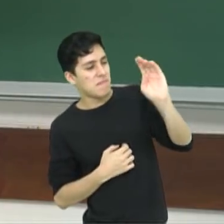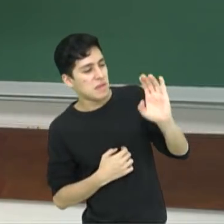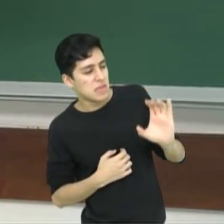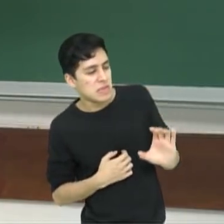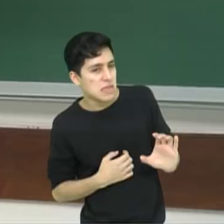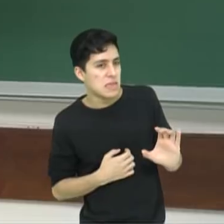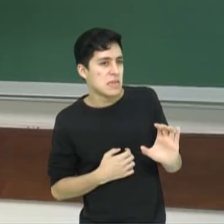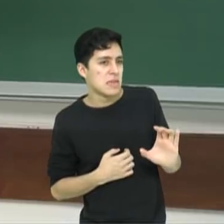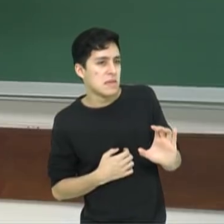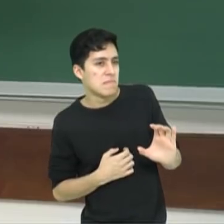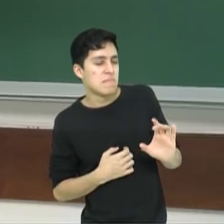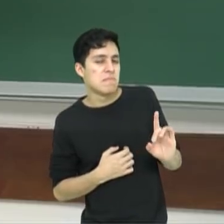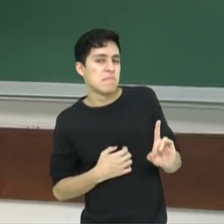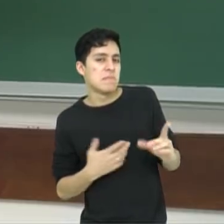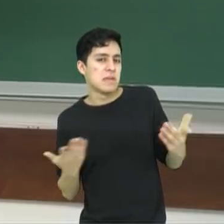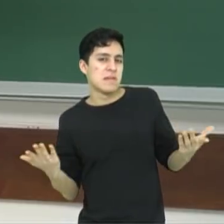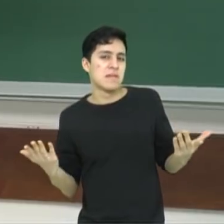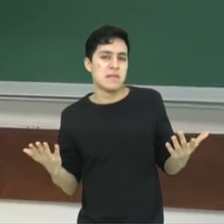do 8º ano?